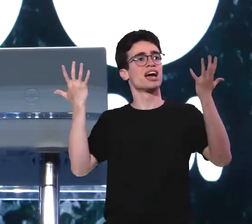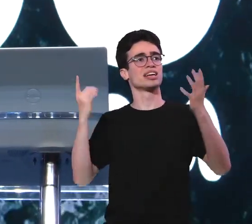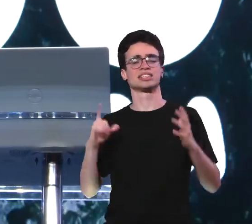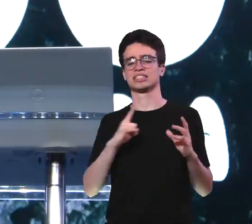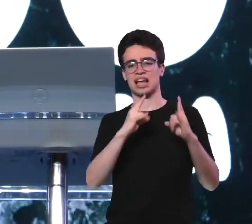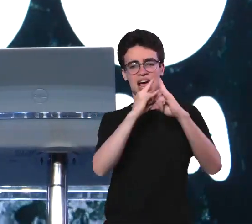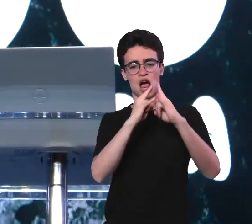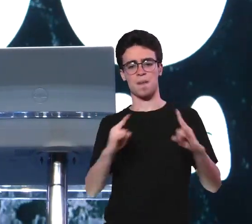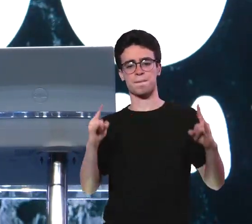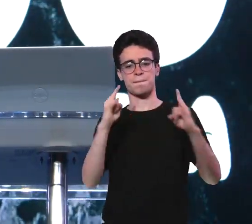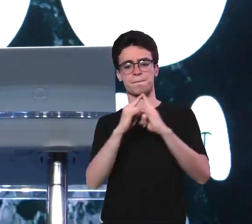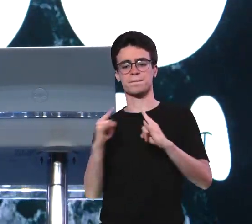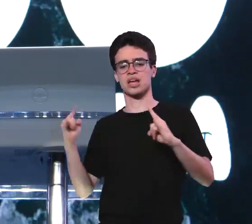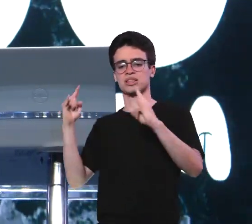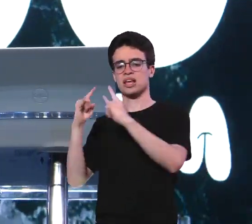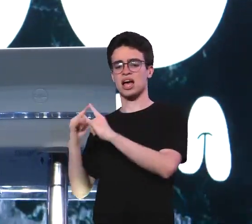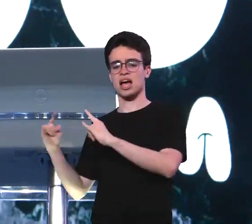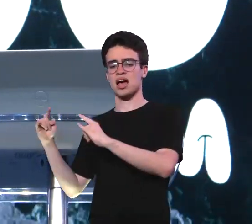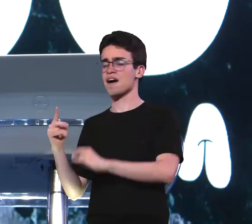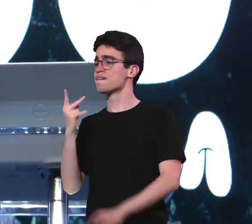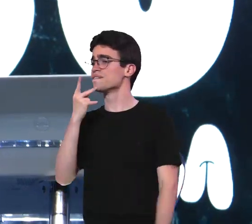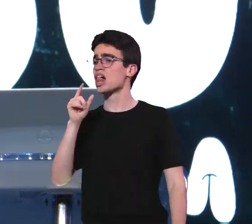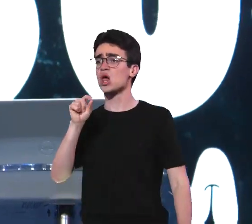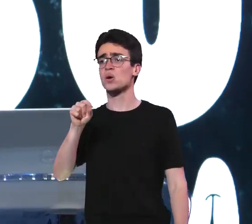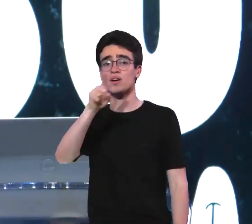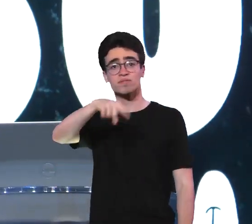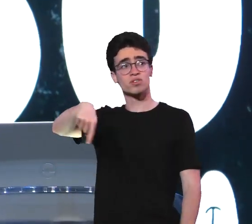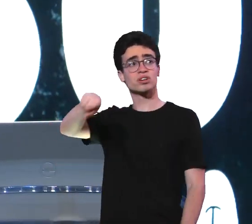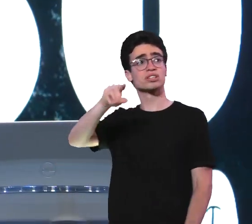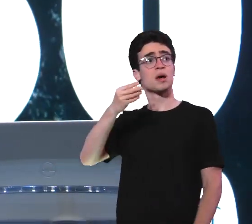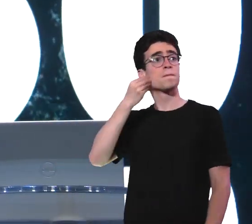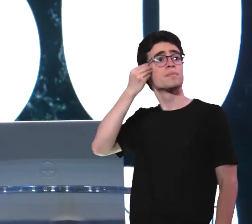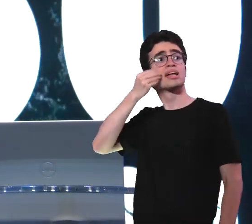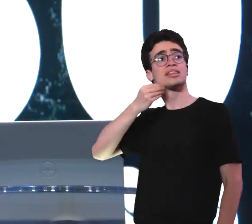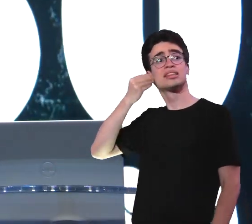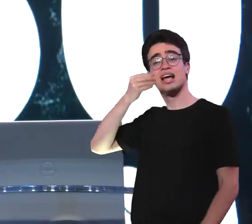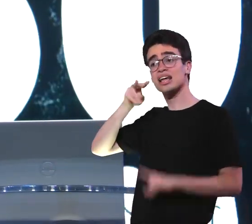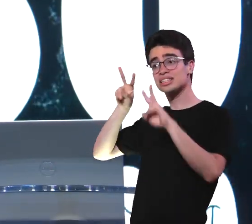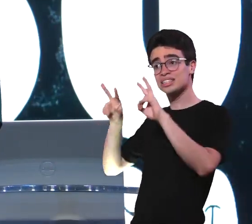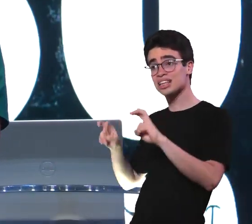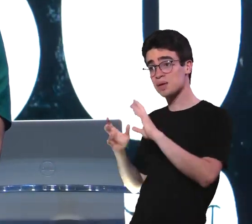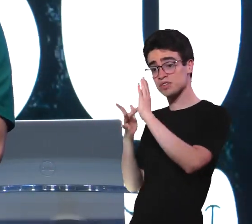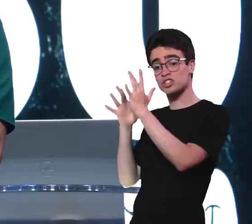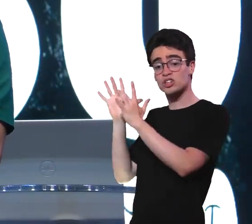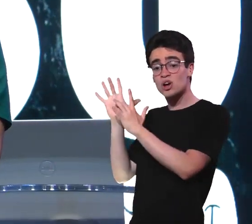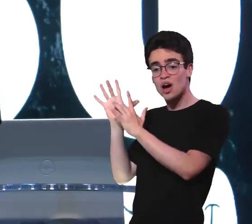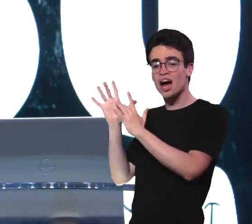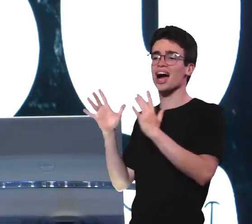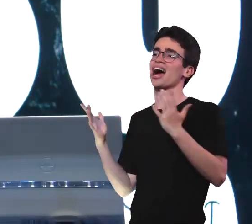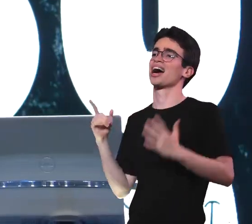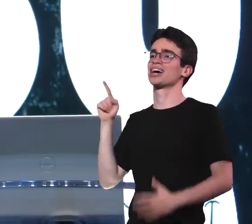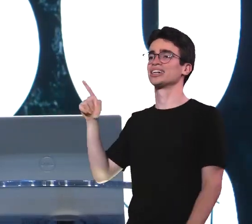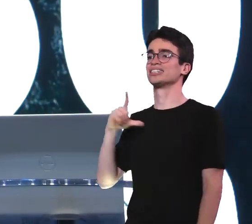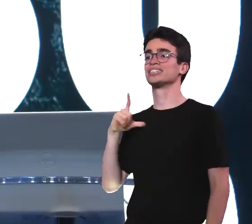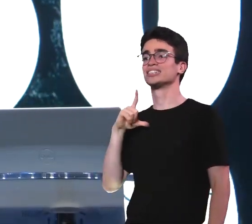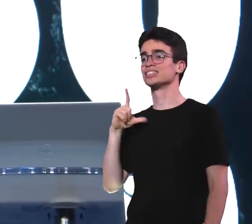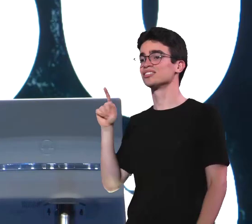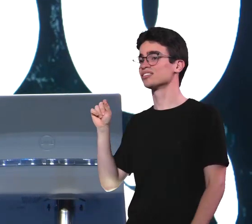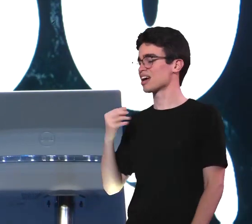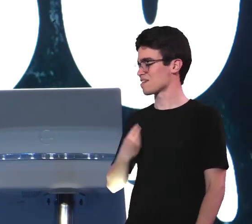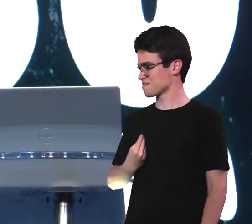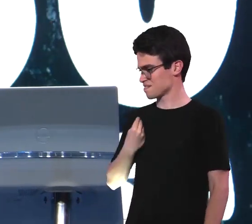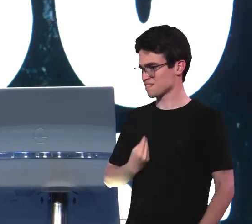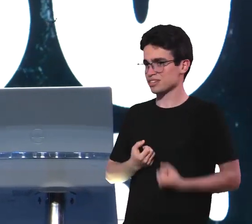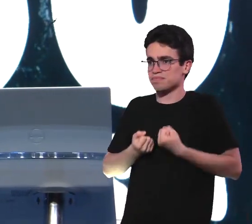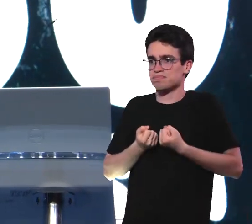cabanas, pregando ao povo, ele fala: aquele que beber da minha água, rios de águas vivas fluirão do seu interior. E João